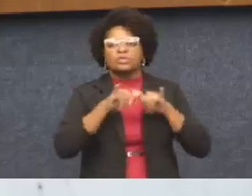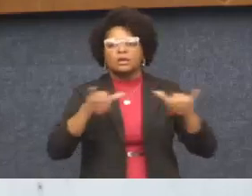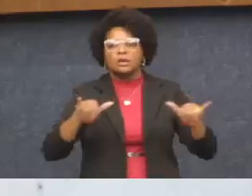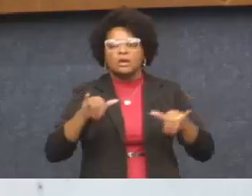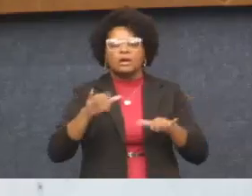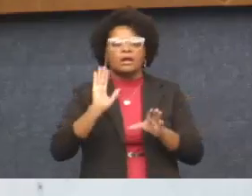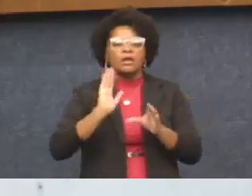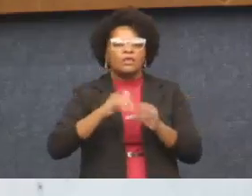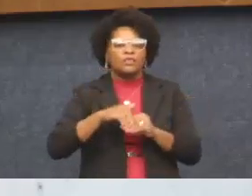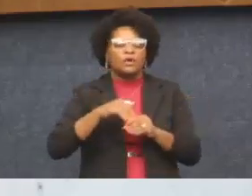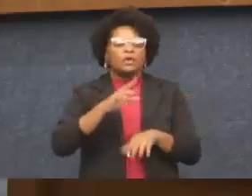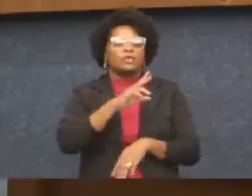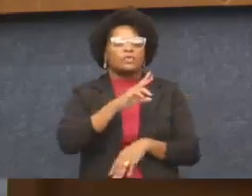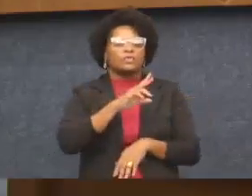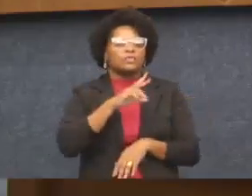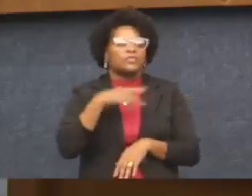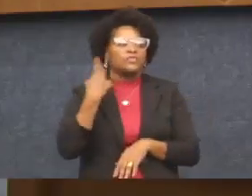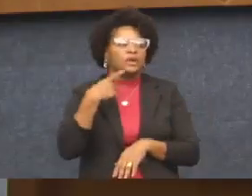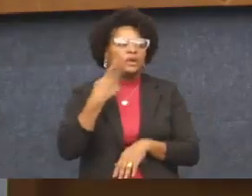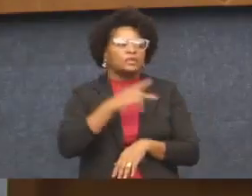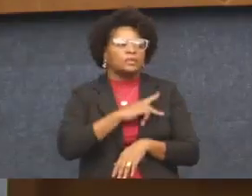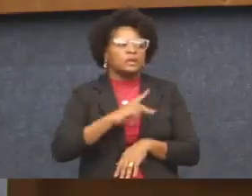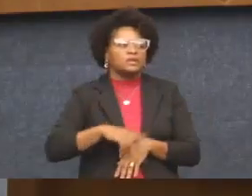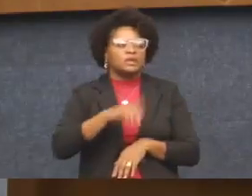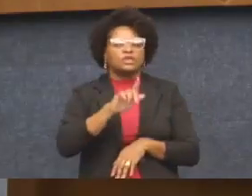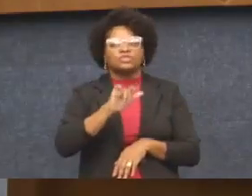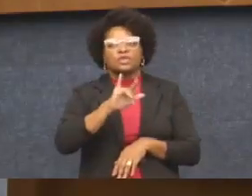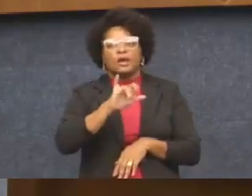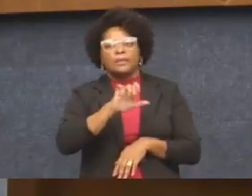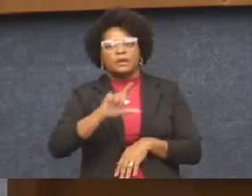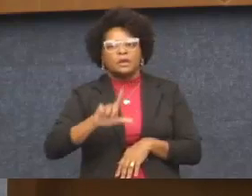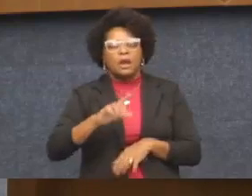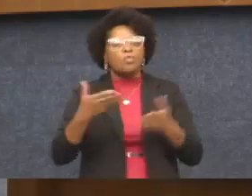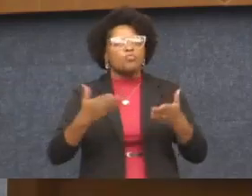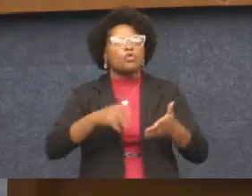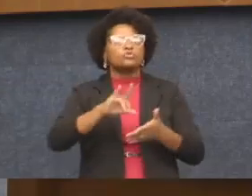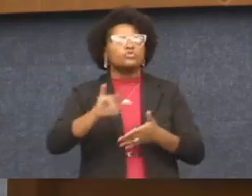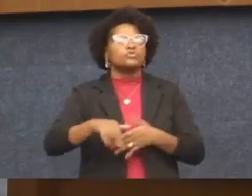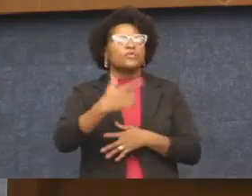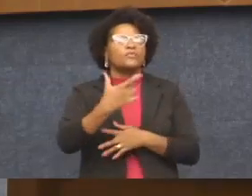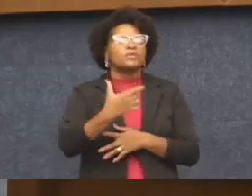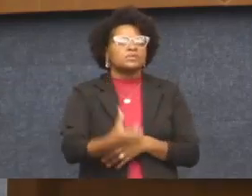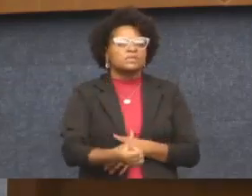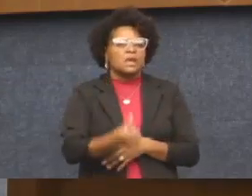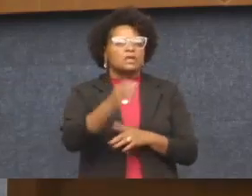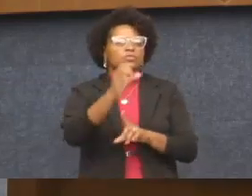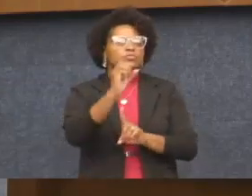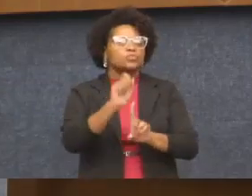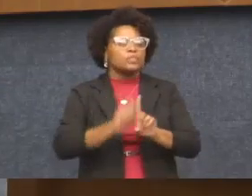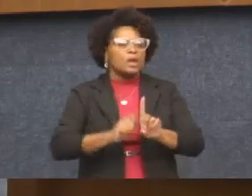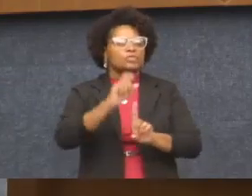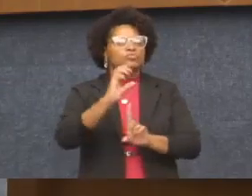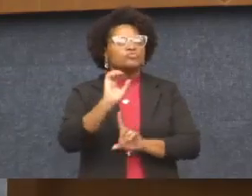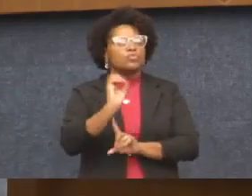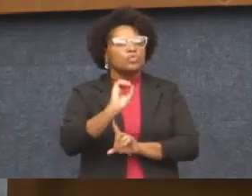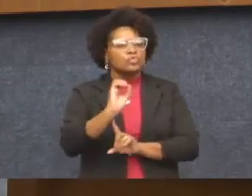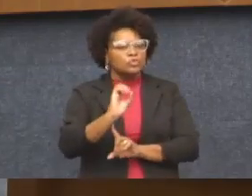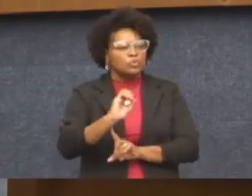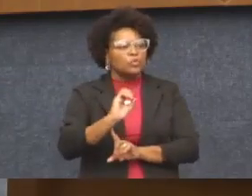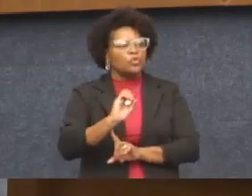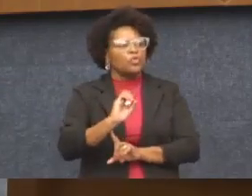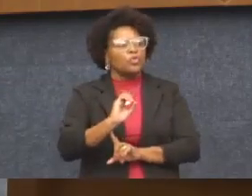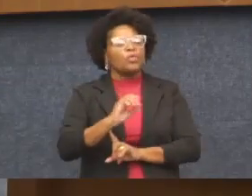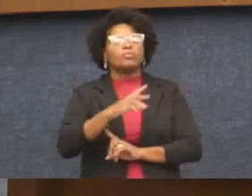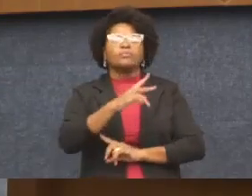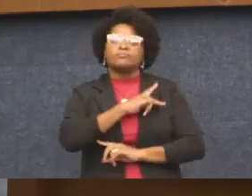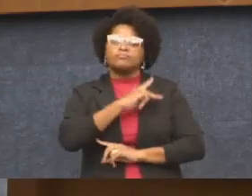vereador presidente Gabriel Azevedo. Vereador Cleiton Xavier, hoje é dia 26 de outubro de 2023. Na cadeira da presidência da sessão